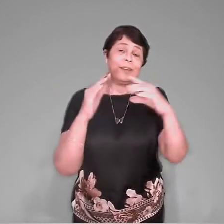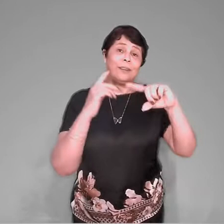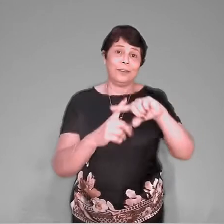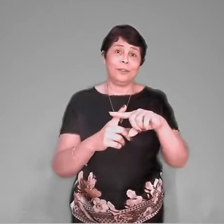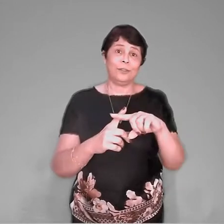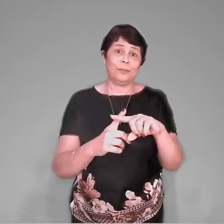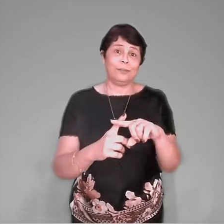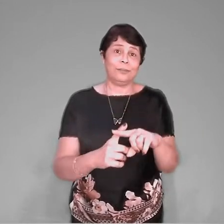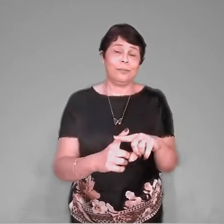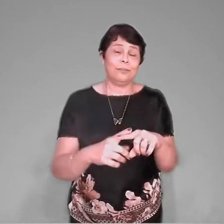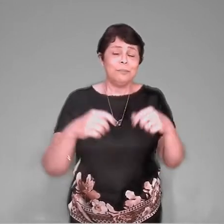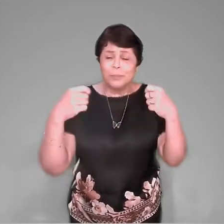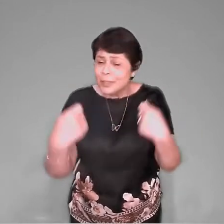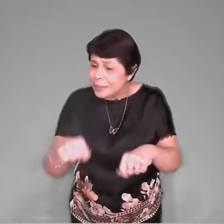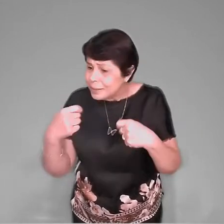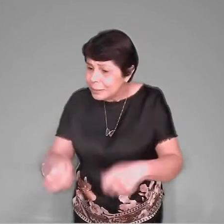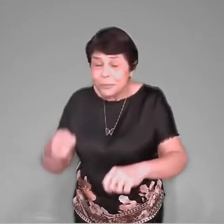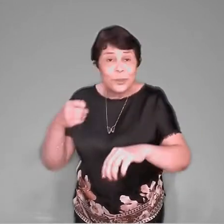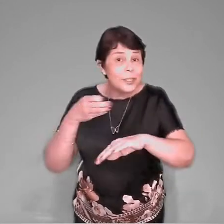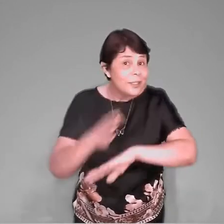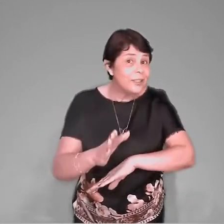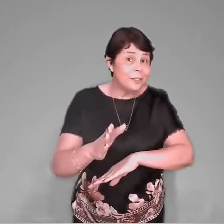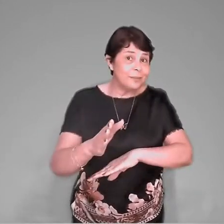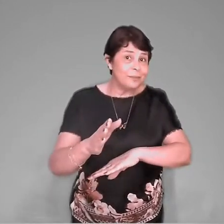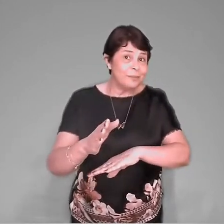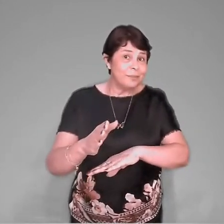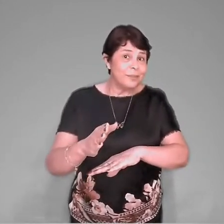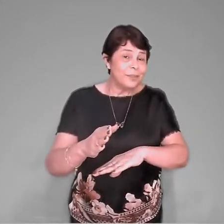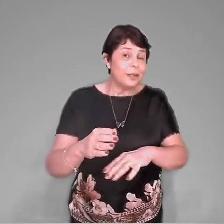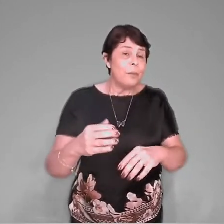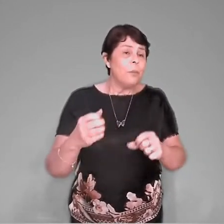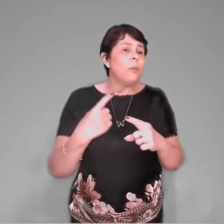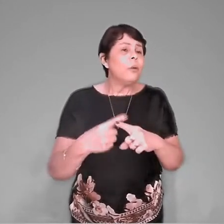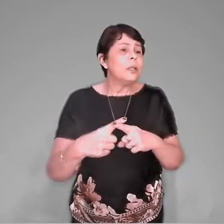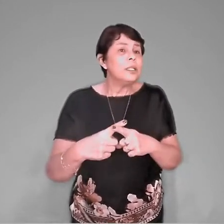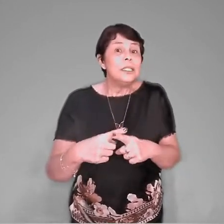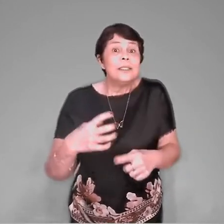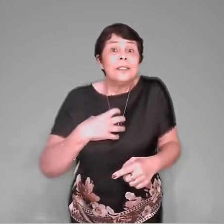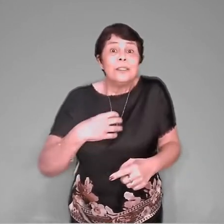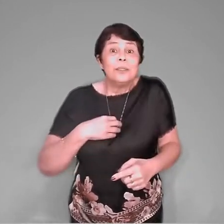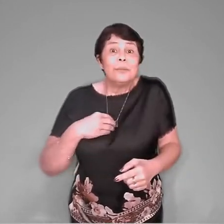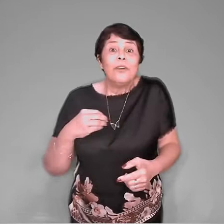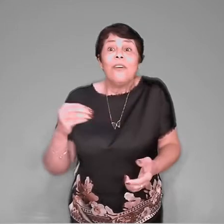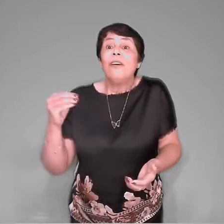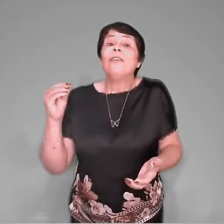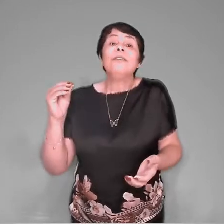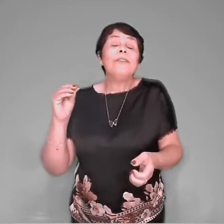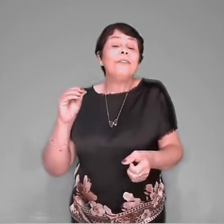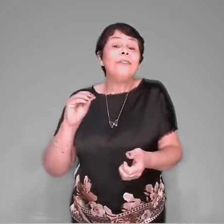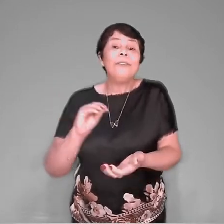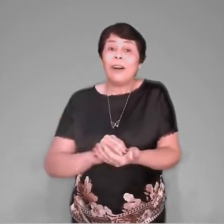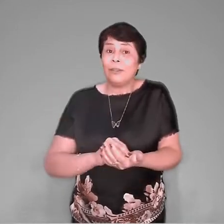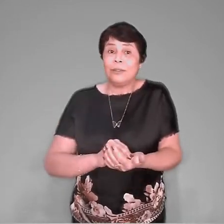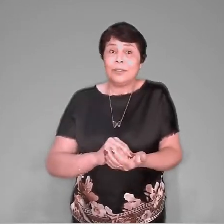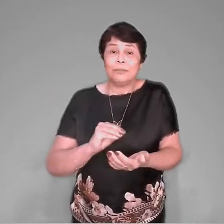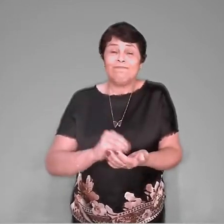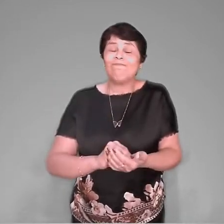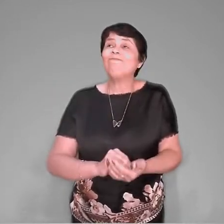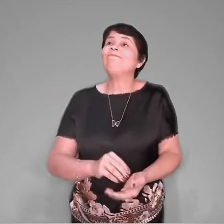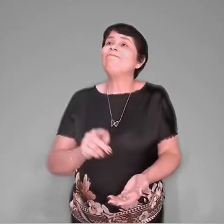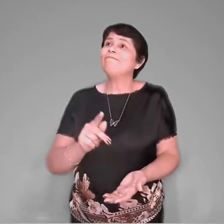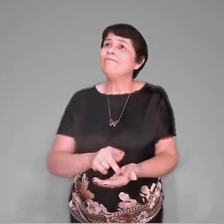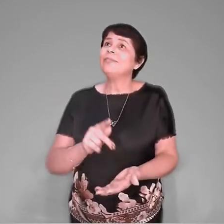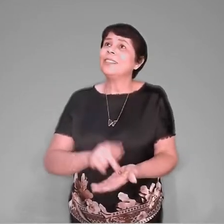físico. Eu quero confessar, por causa dos irmãos também, mas também porque eu, de uma certa